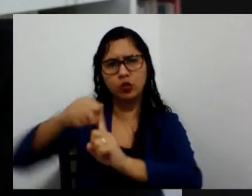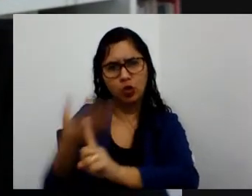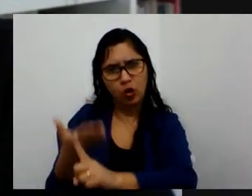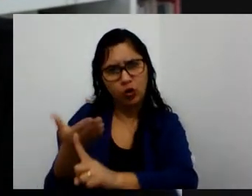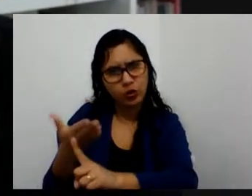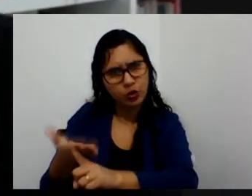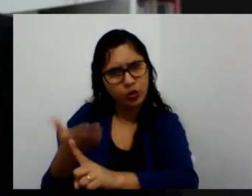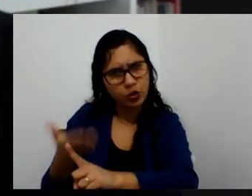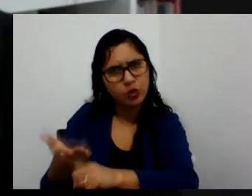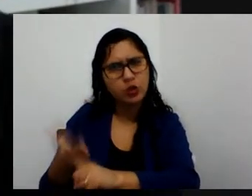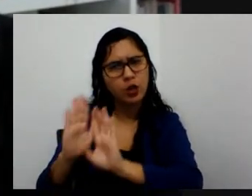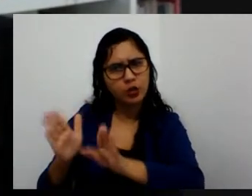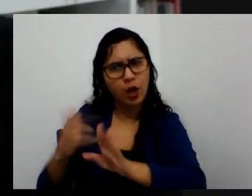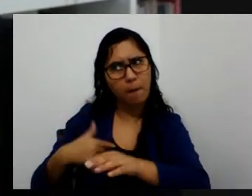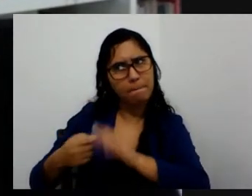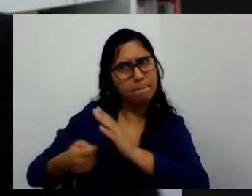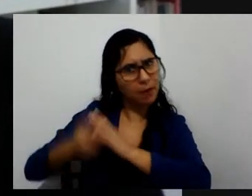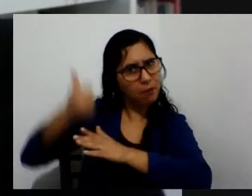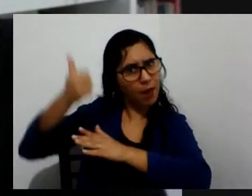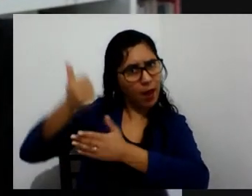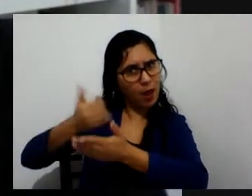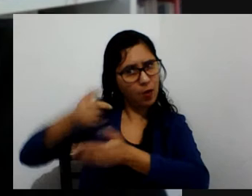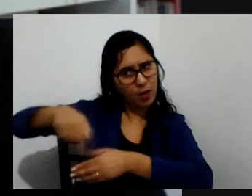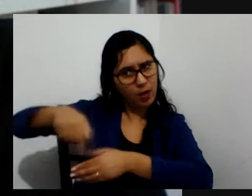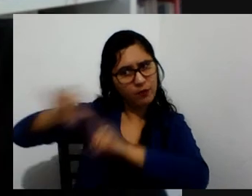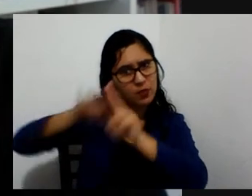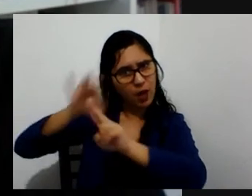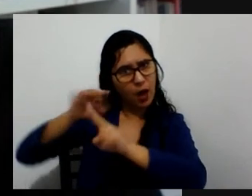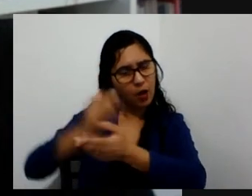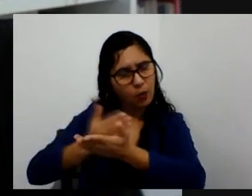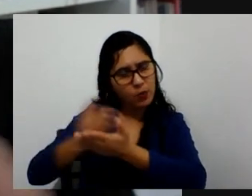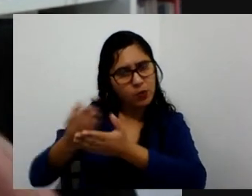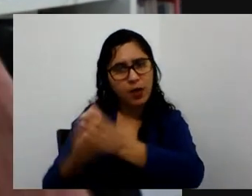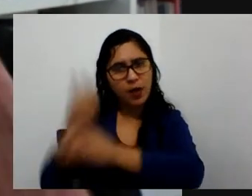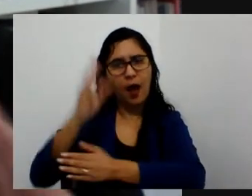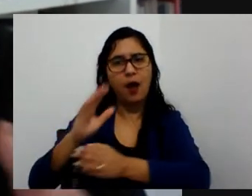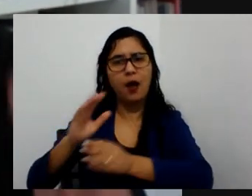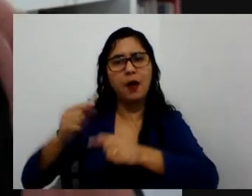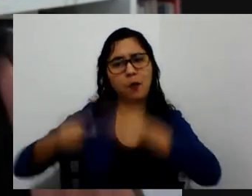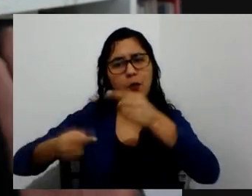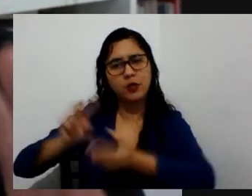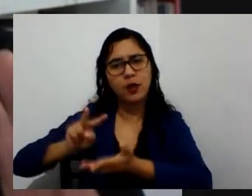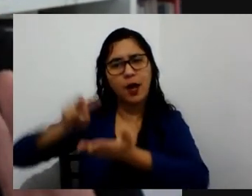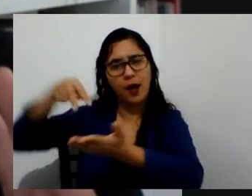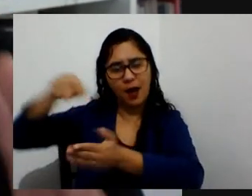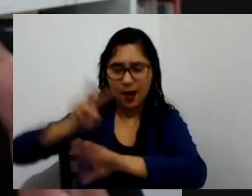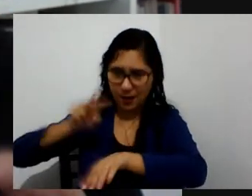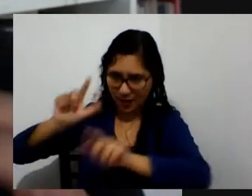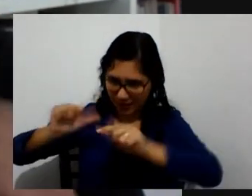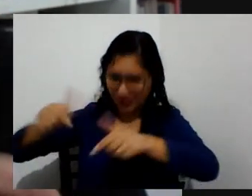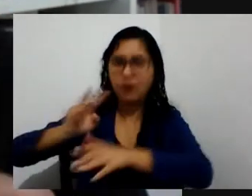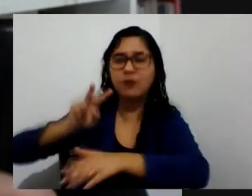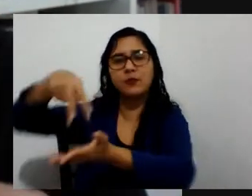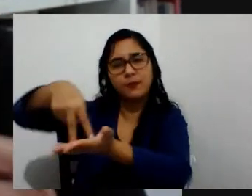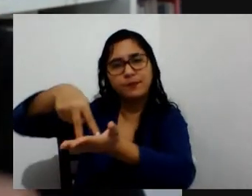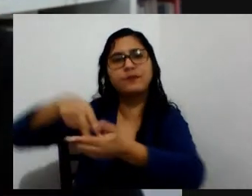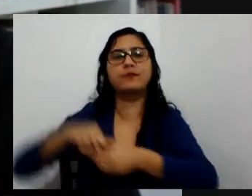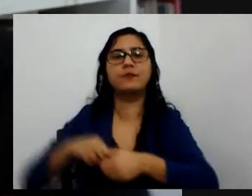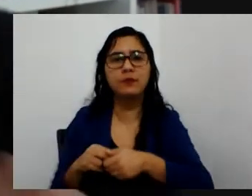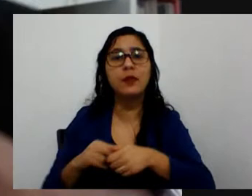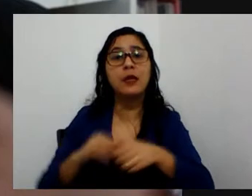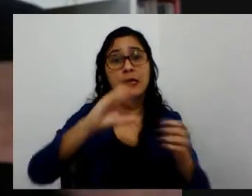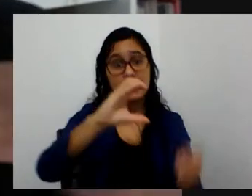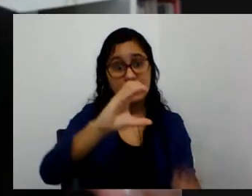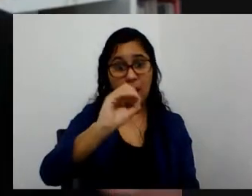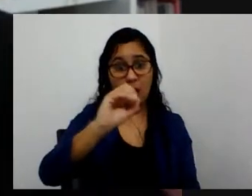primeiros na universidade a criar uma política de ações afirmativas, nós entendemos que o COPG deva atuar criando